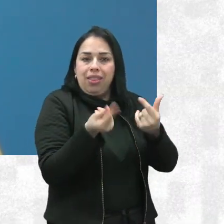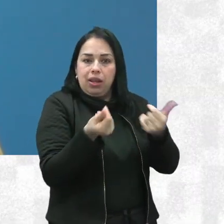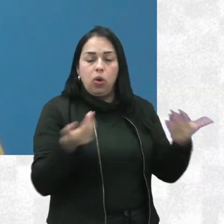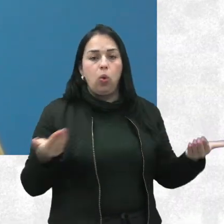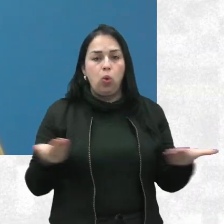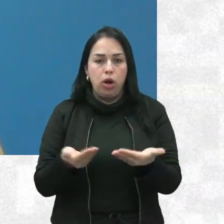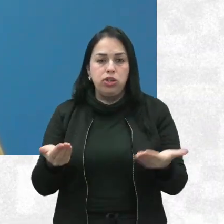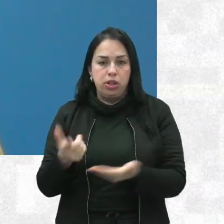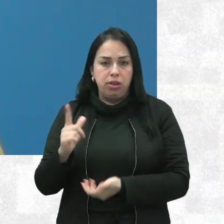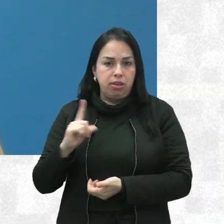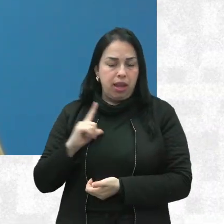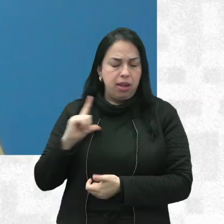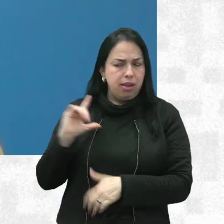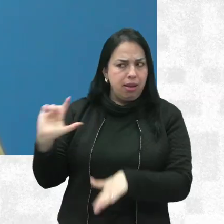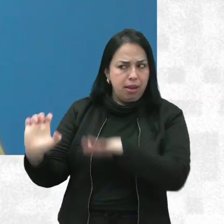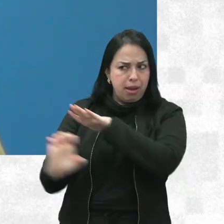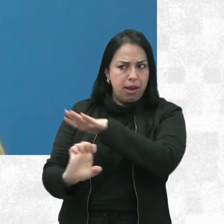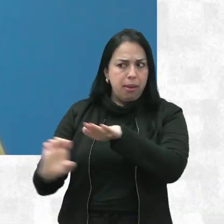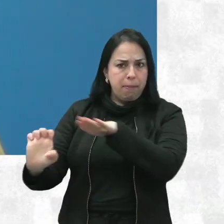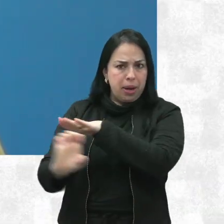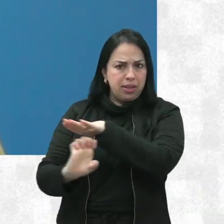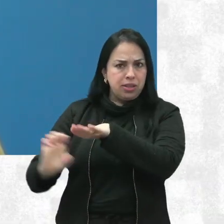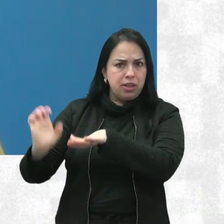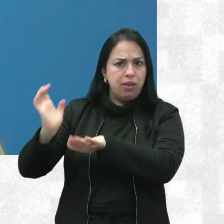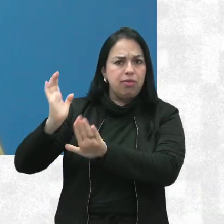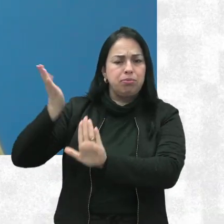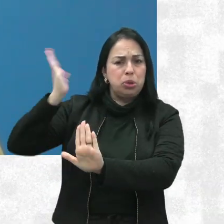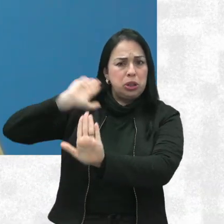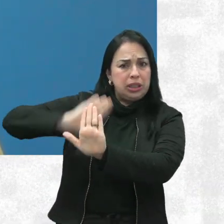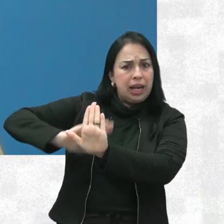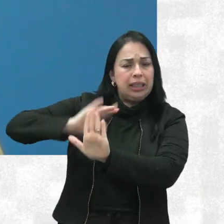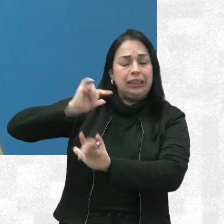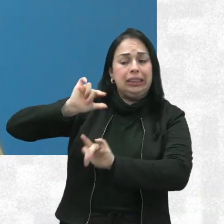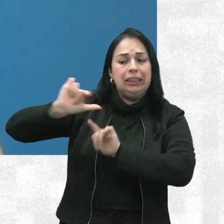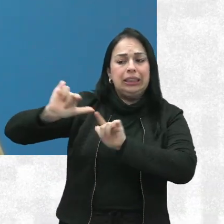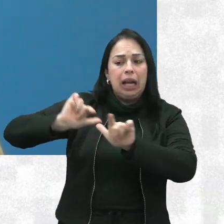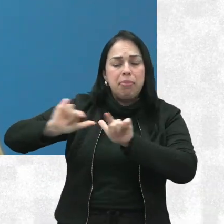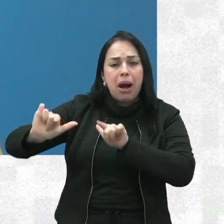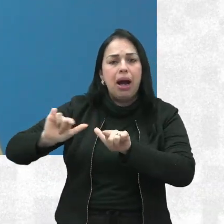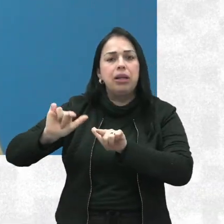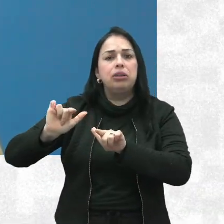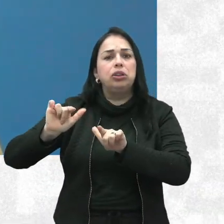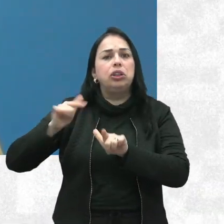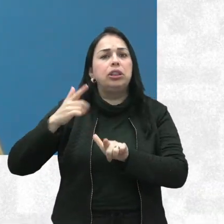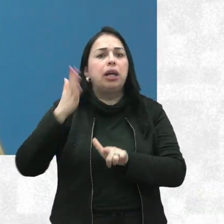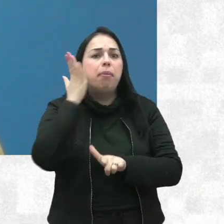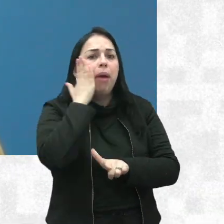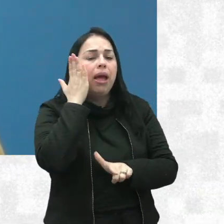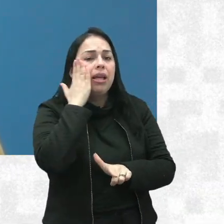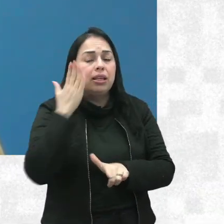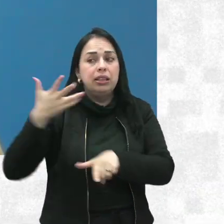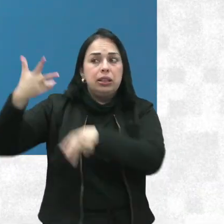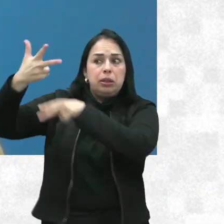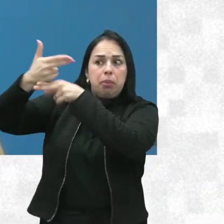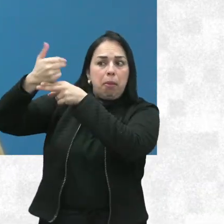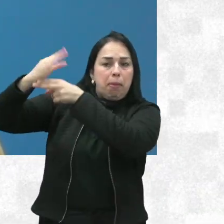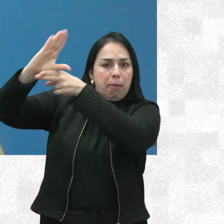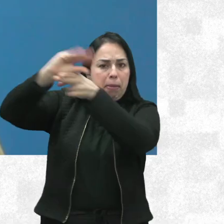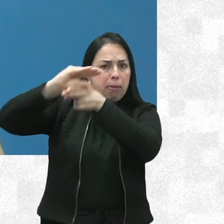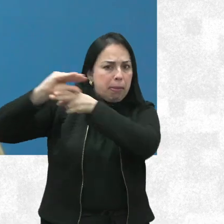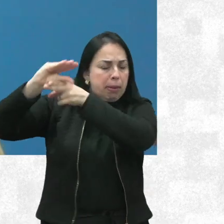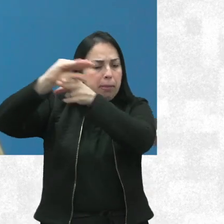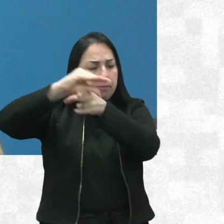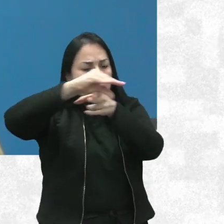produtividade, hoje a gente tem empresas que fazem todo um trabalho de imagens satelitais